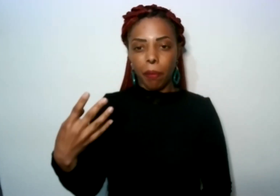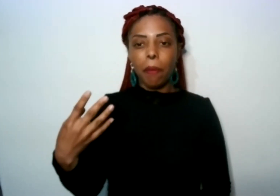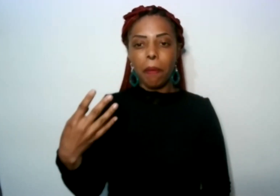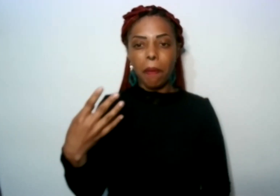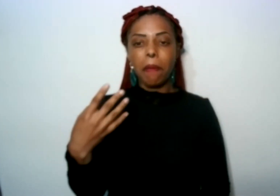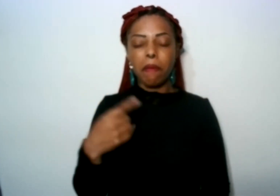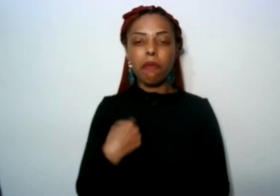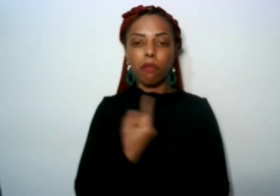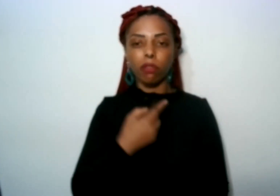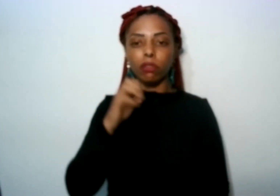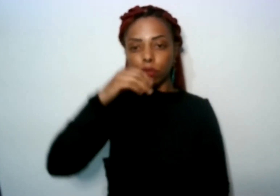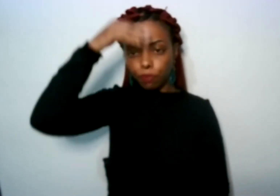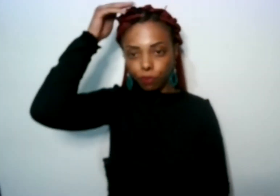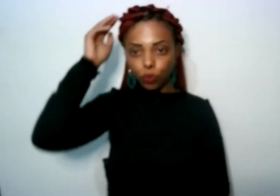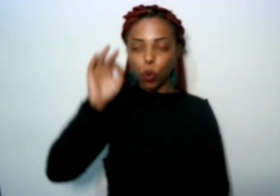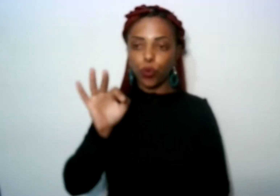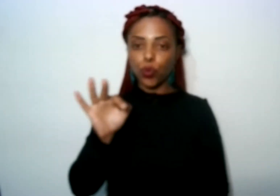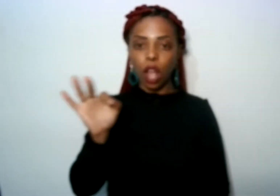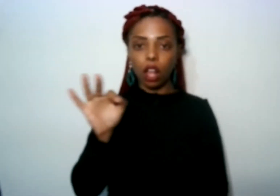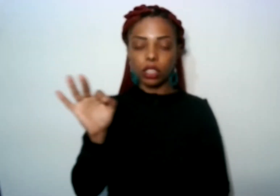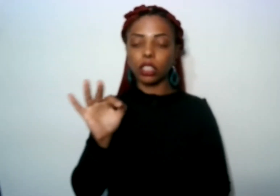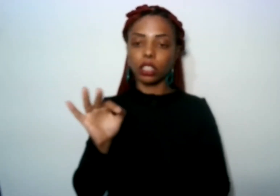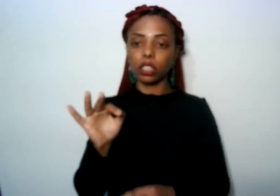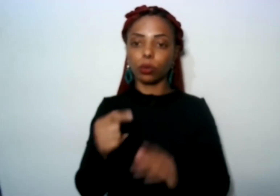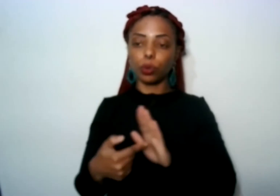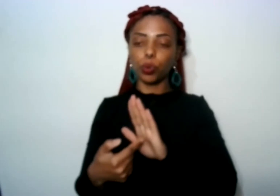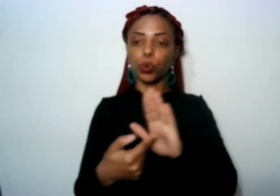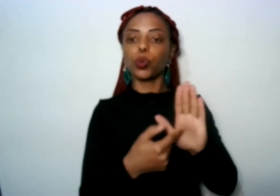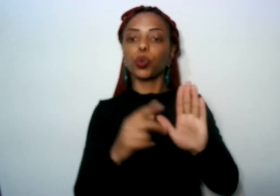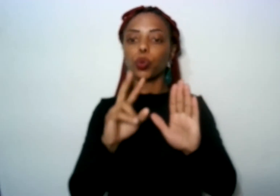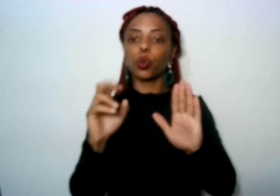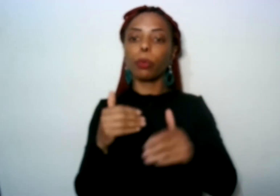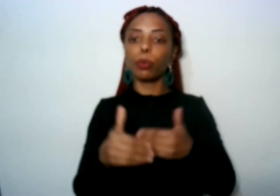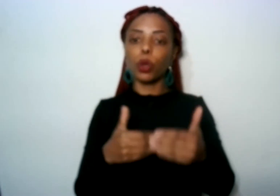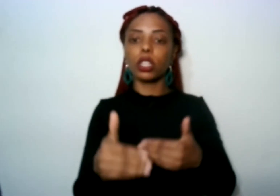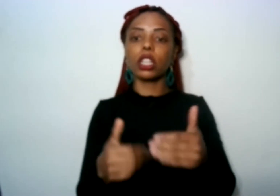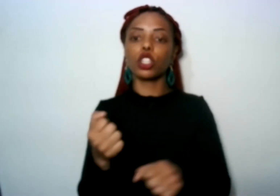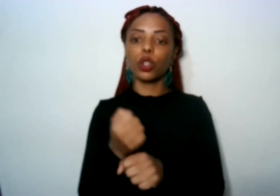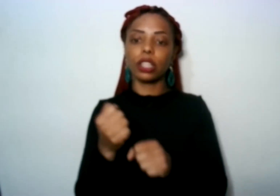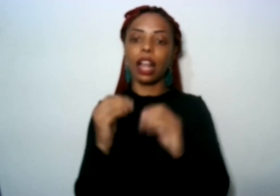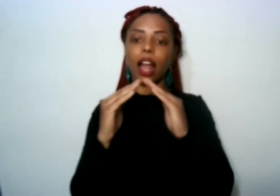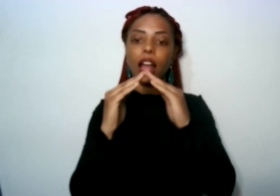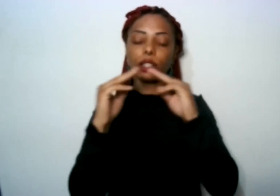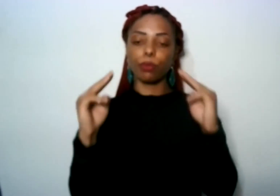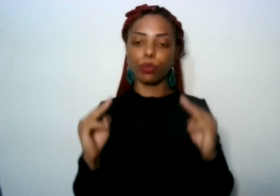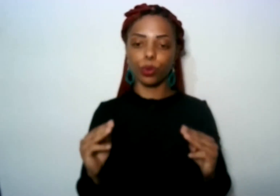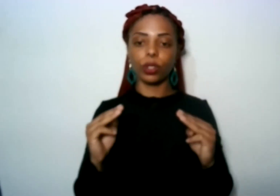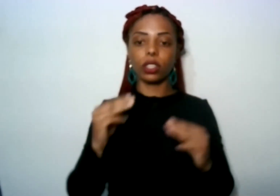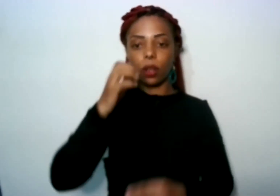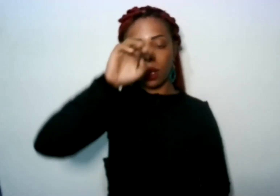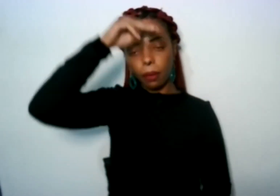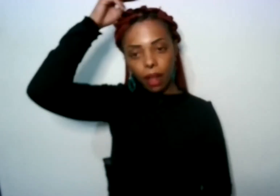uma exposição sobre todo o processo de construção da casa museu né pela Ema